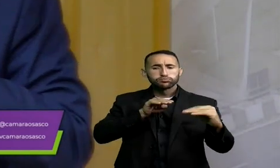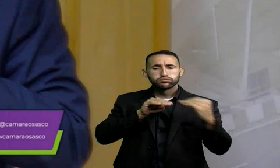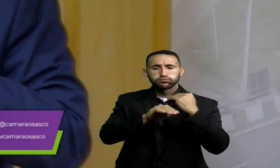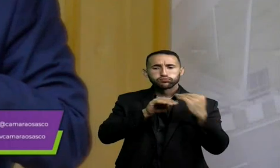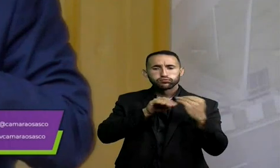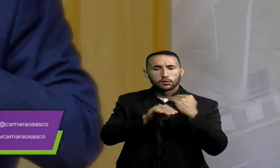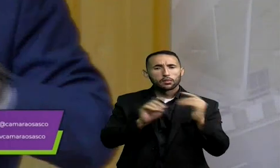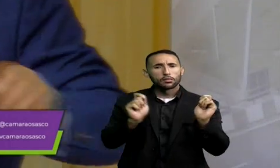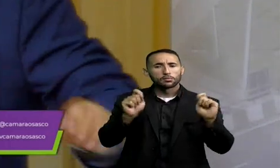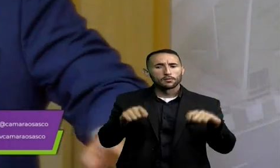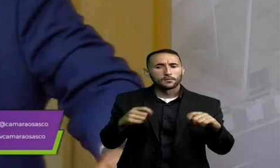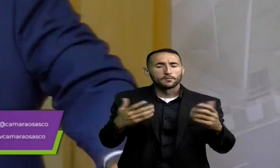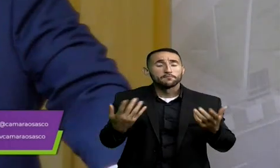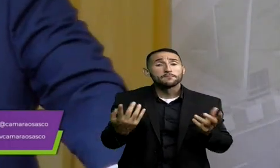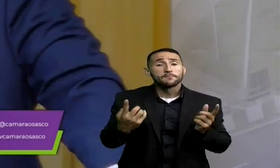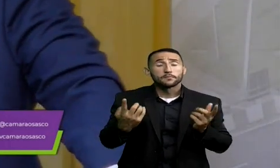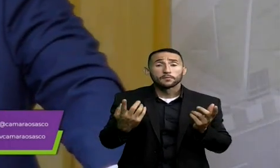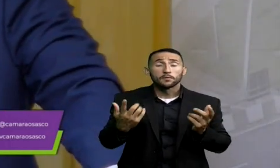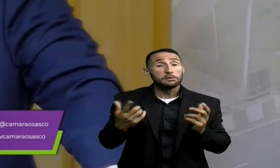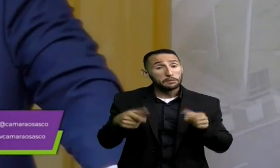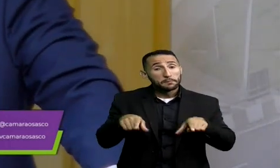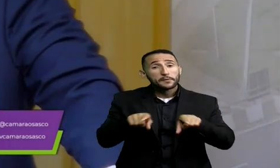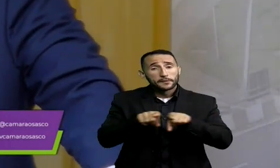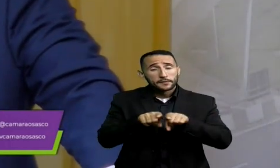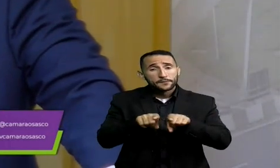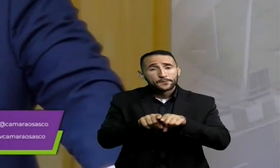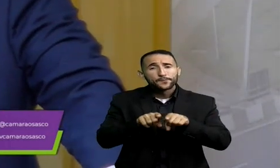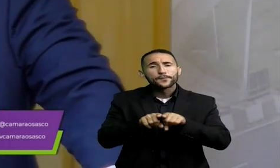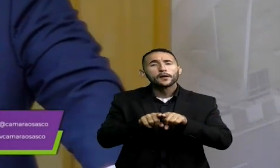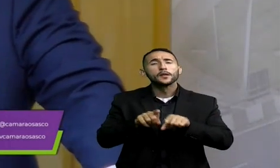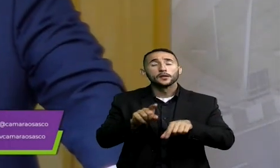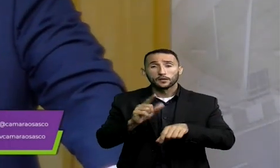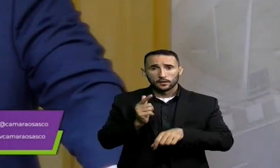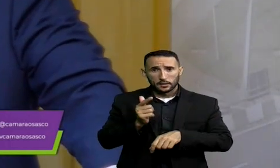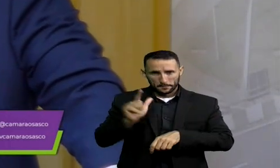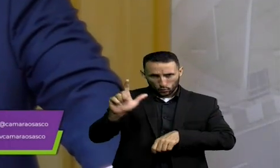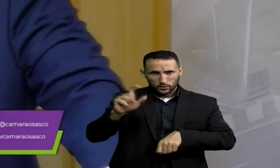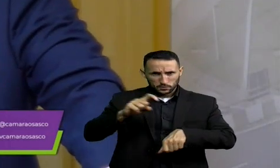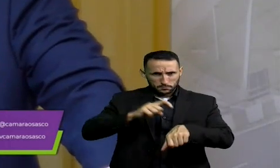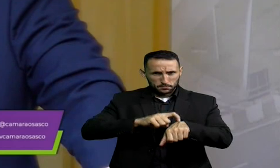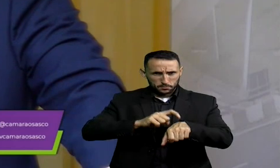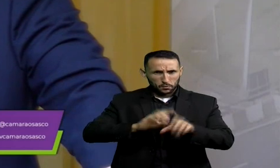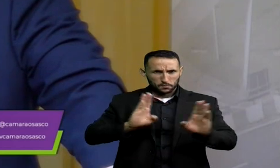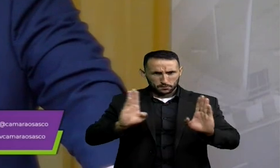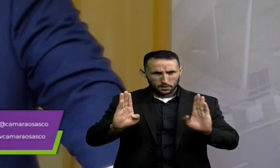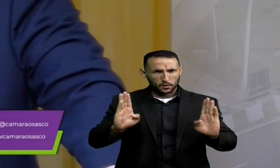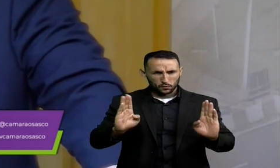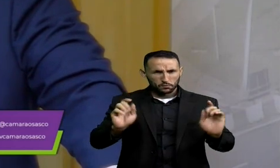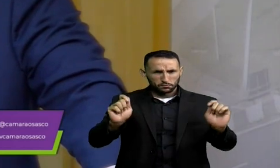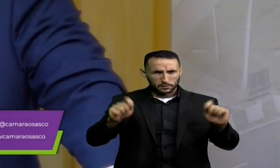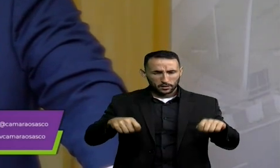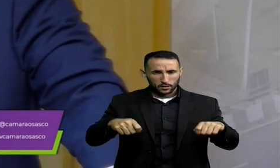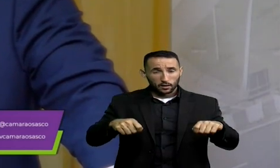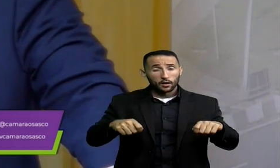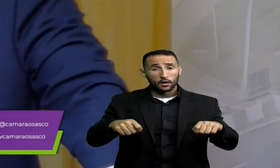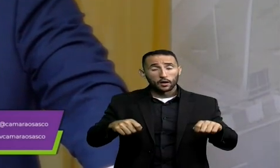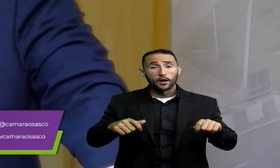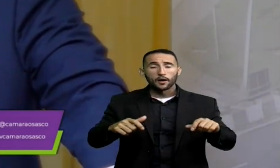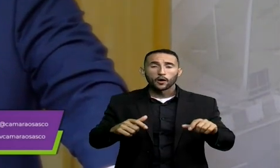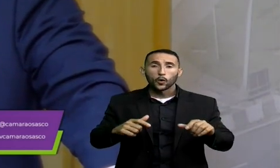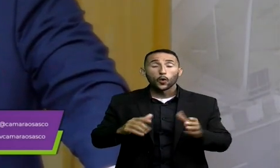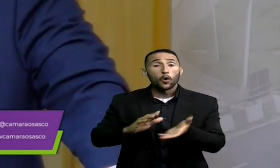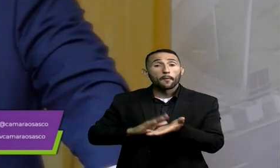melhor inclusive no momento oportuno o nosso Deputado também cobrar da